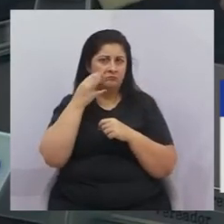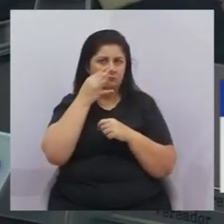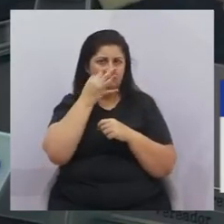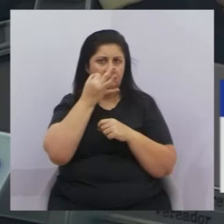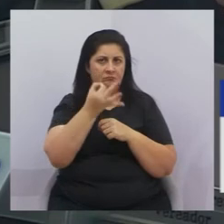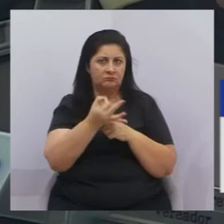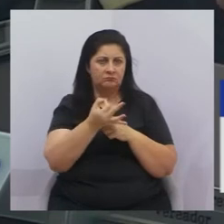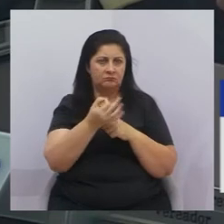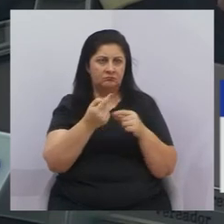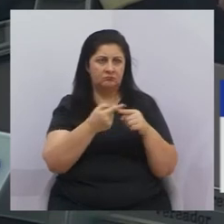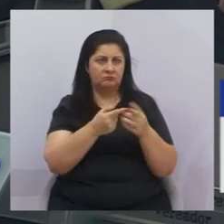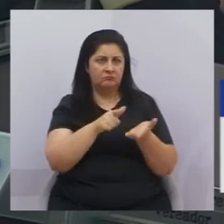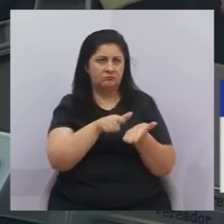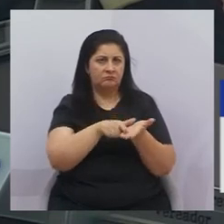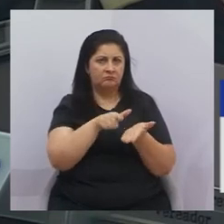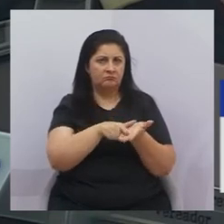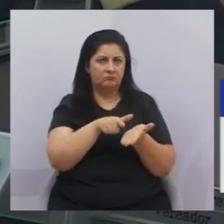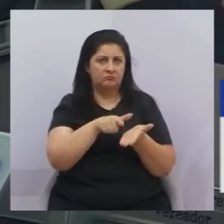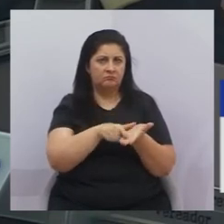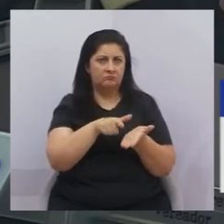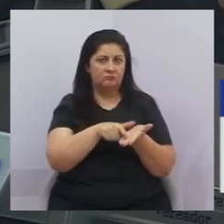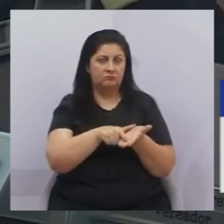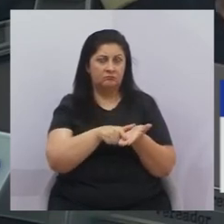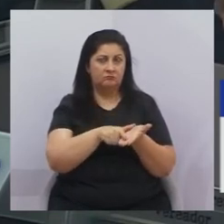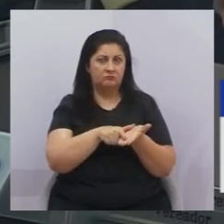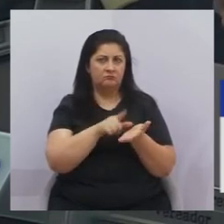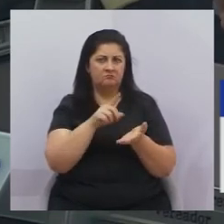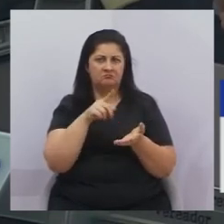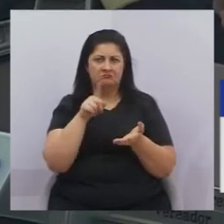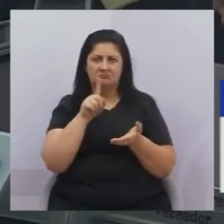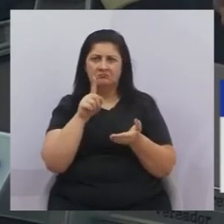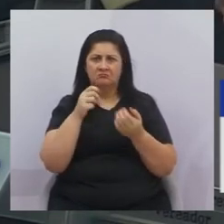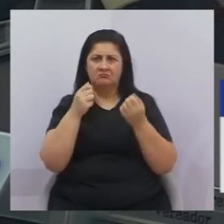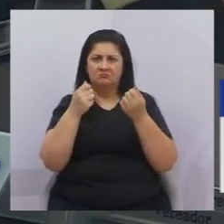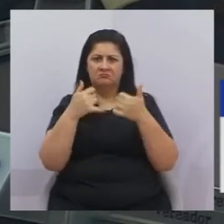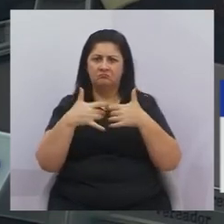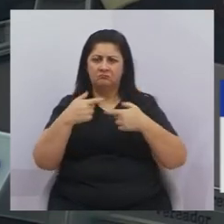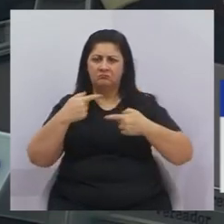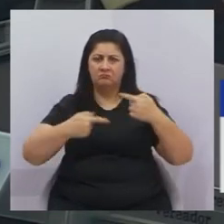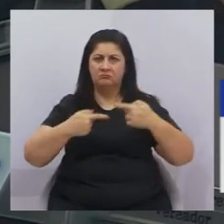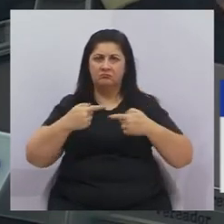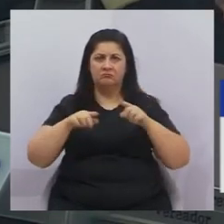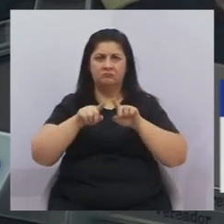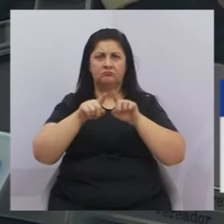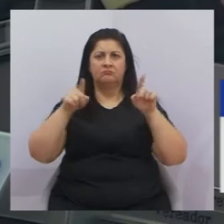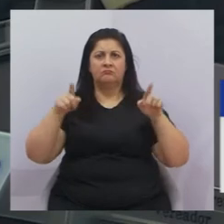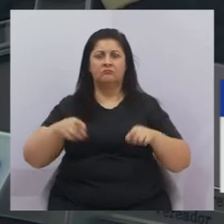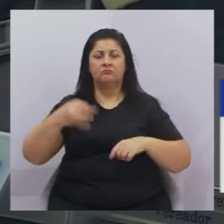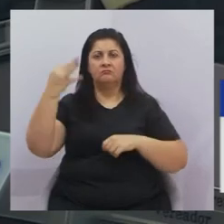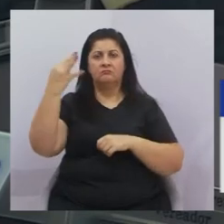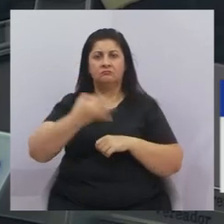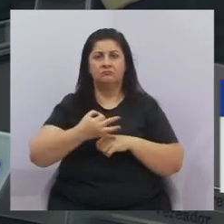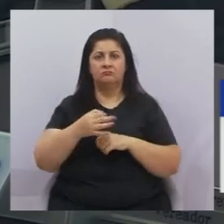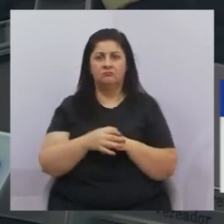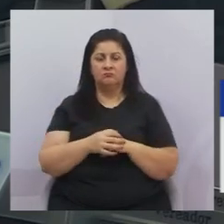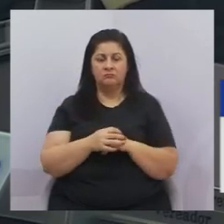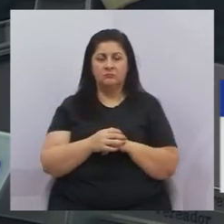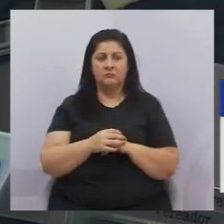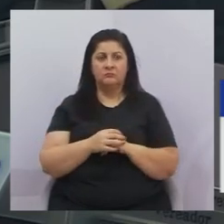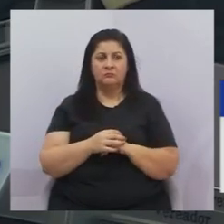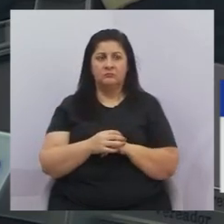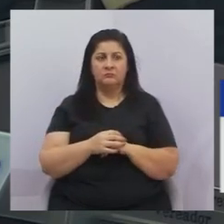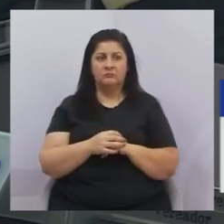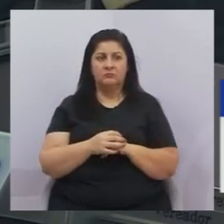que está no papel não nos traz solidez de uma política pública consistente.